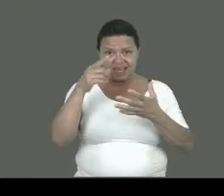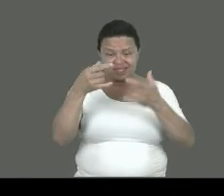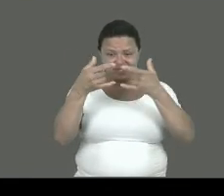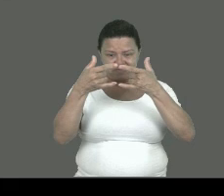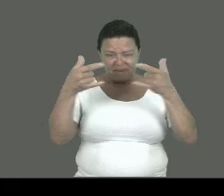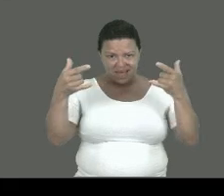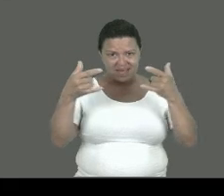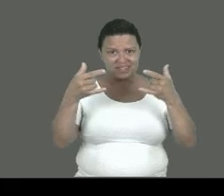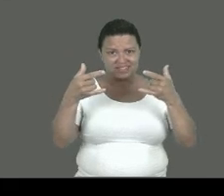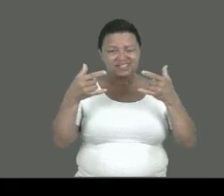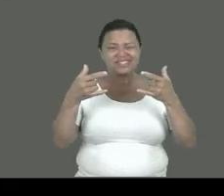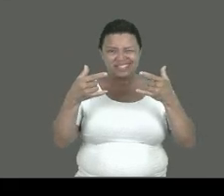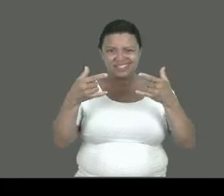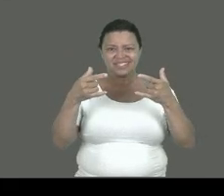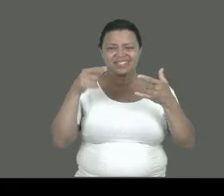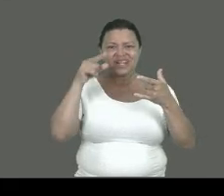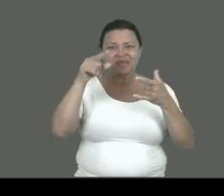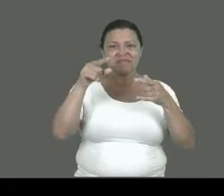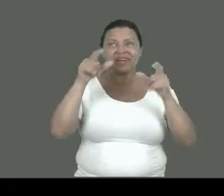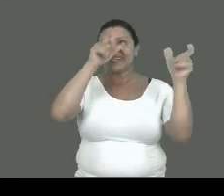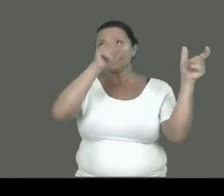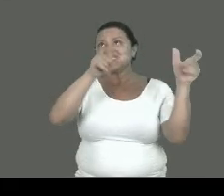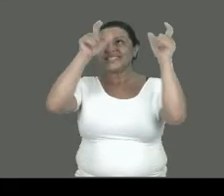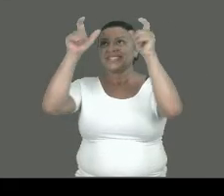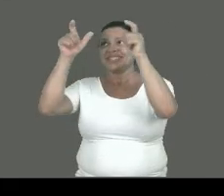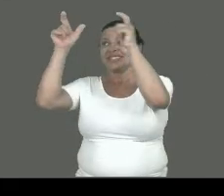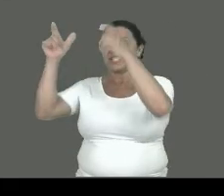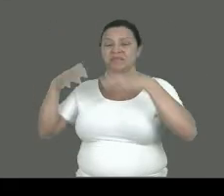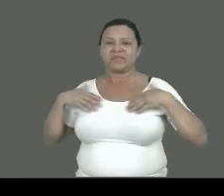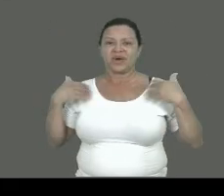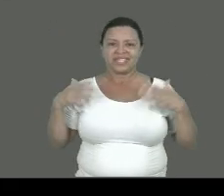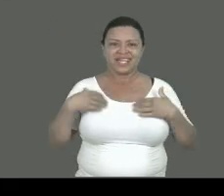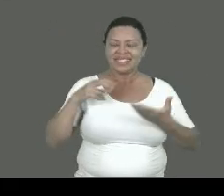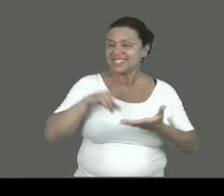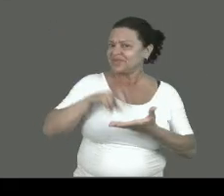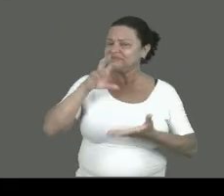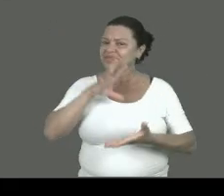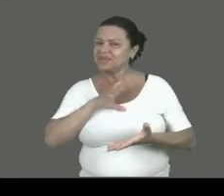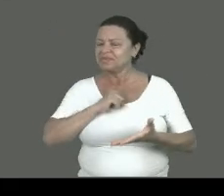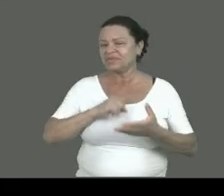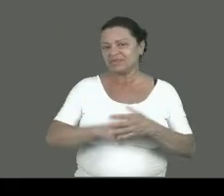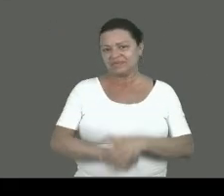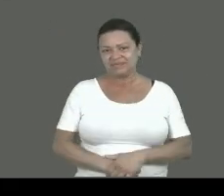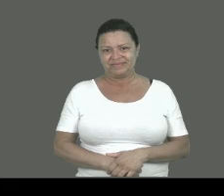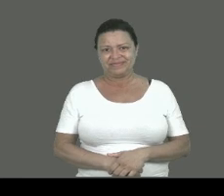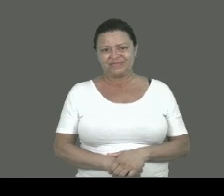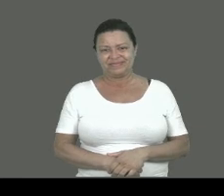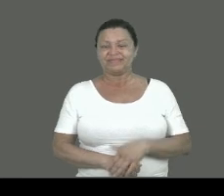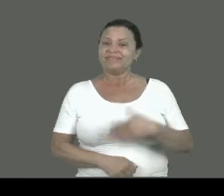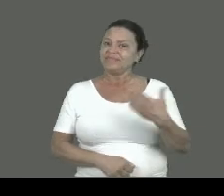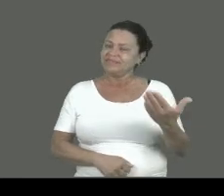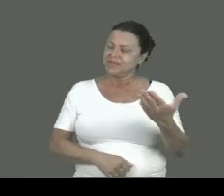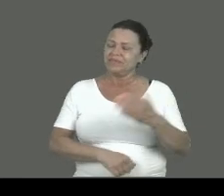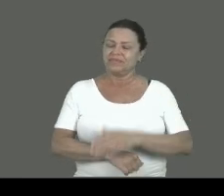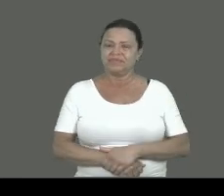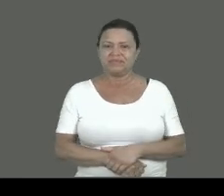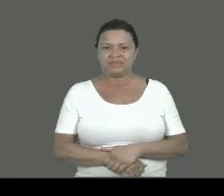bilhete para uma estação de muita alegria e de muito amor. Assim, meus